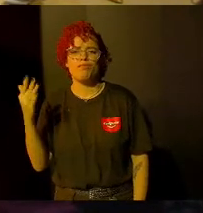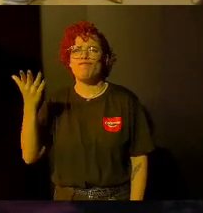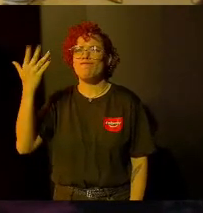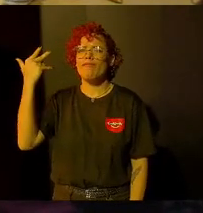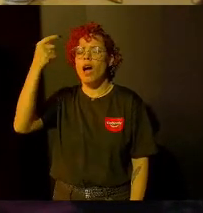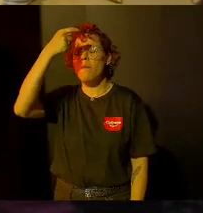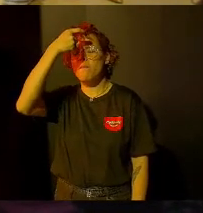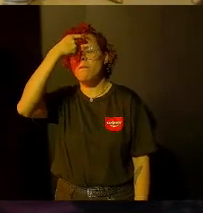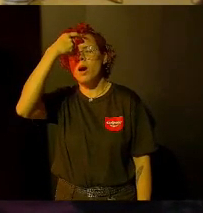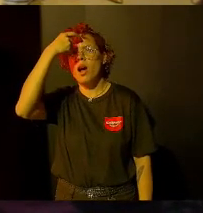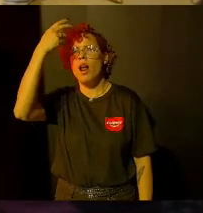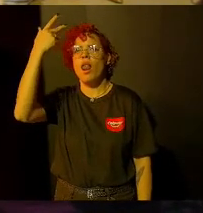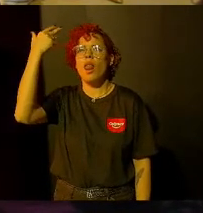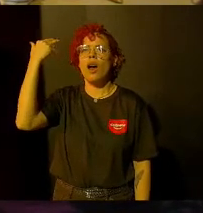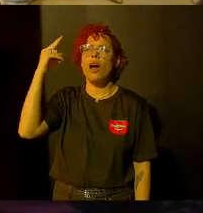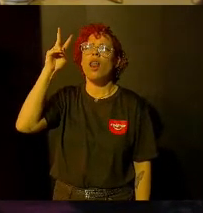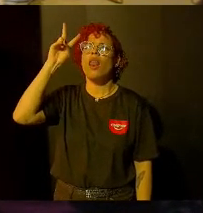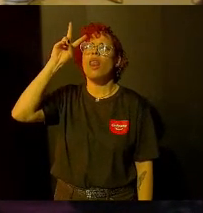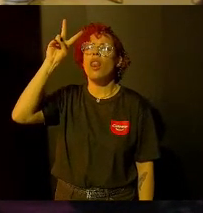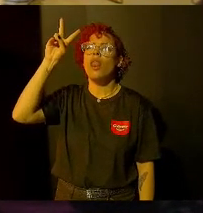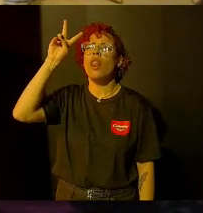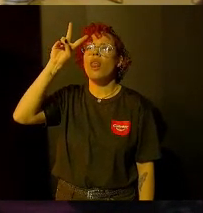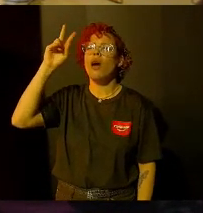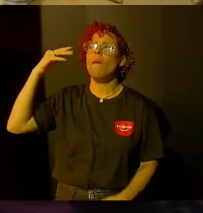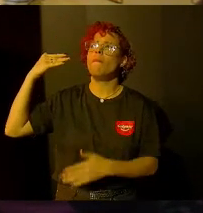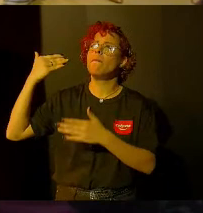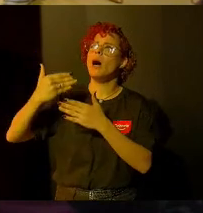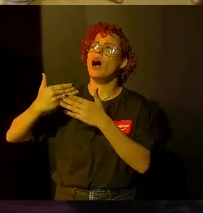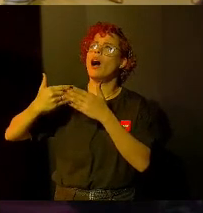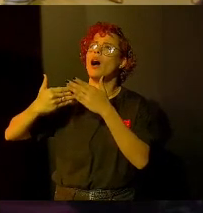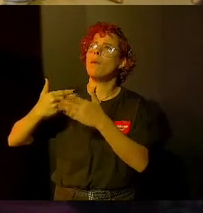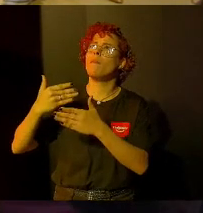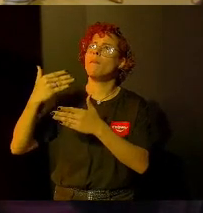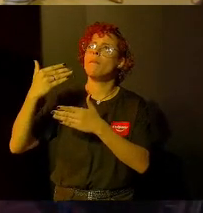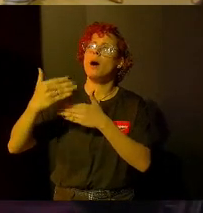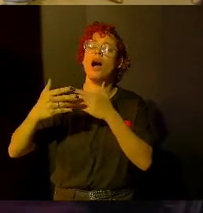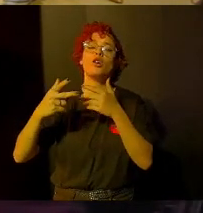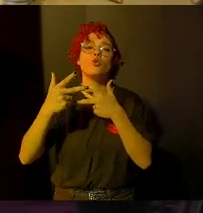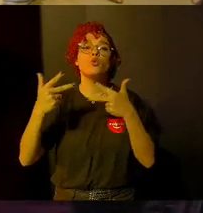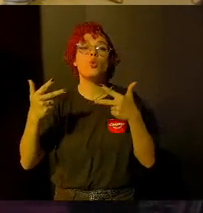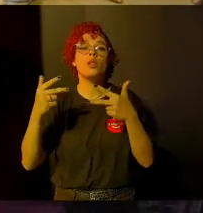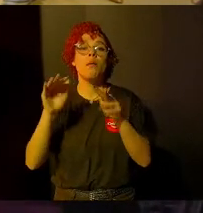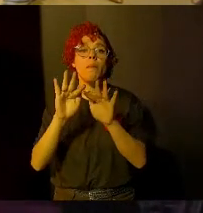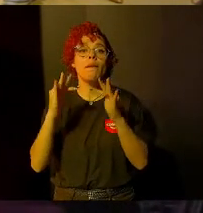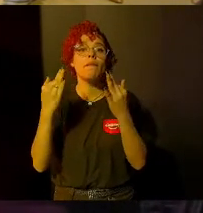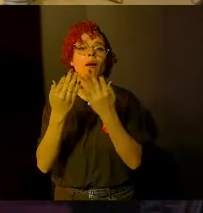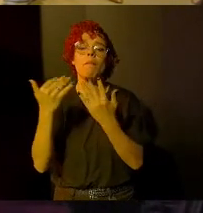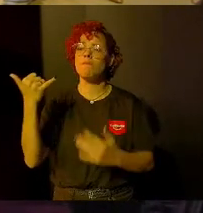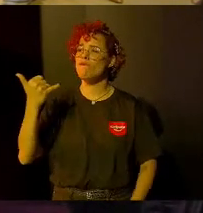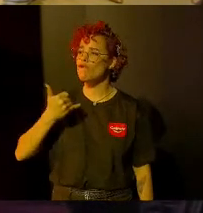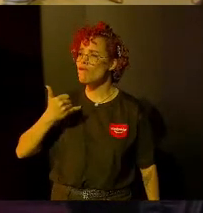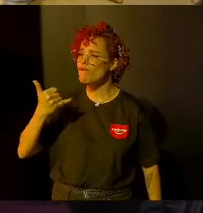memória então dá lembrança das frases que meus familiares diziam de um modo de falar